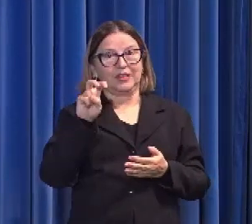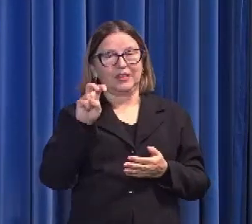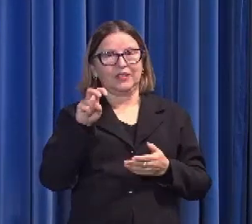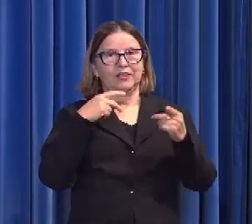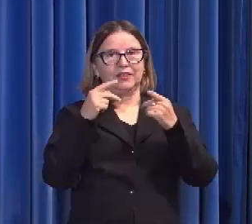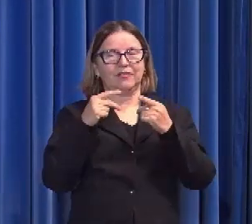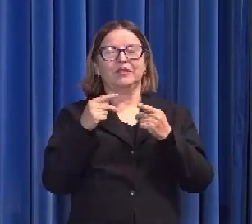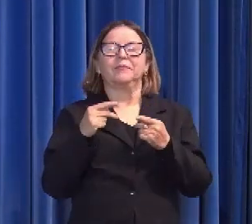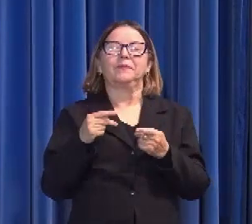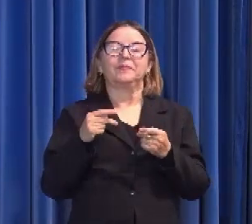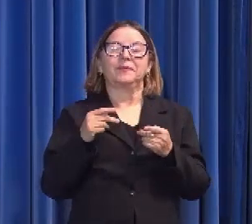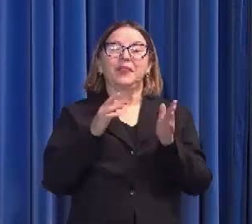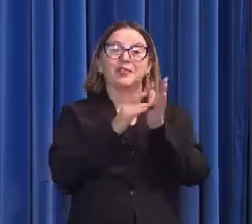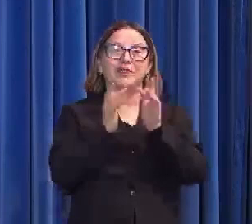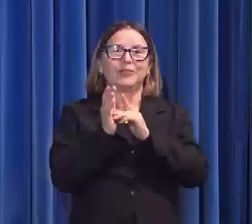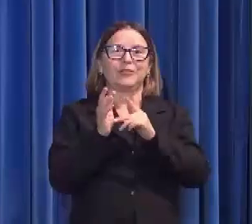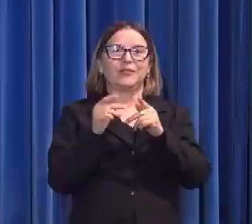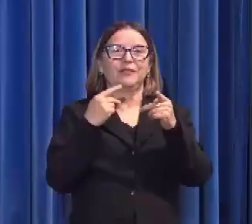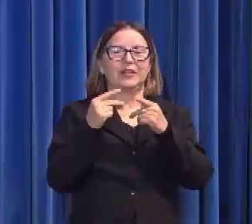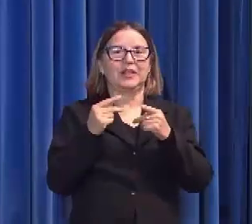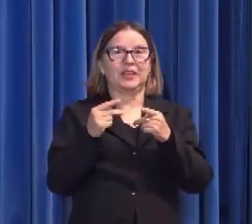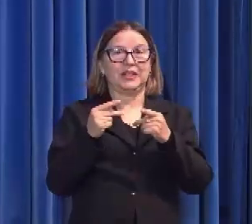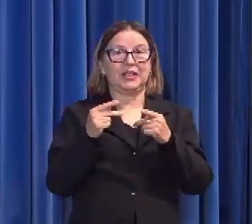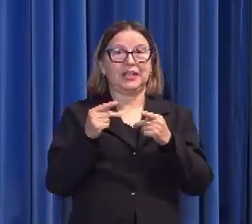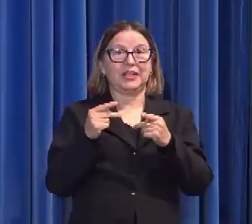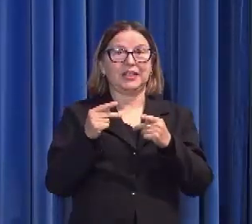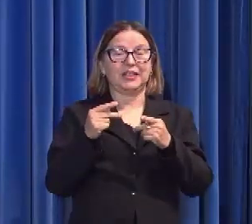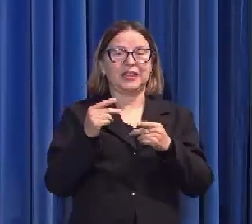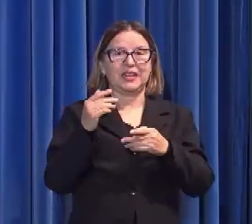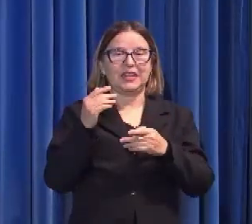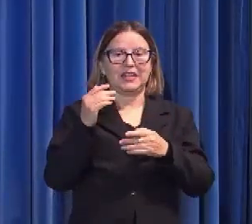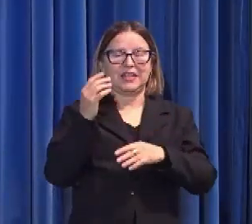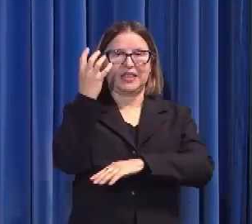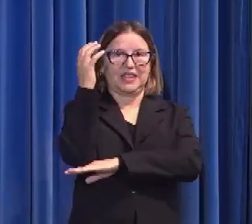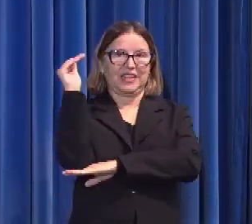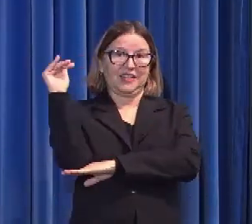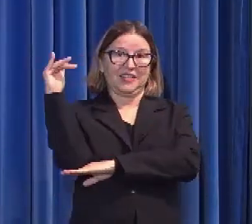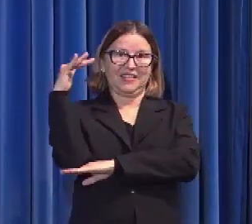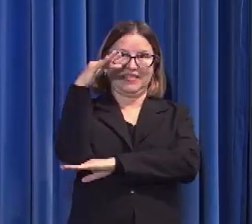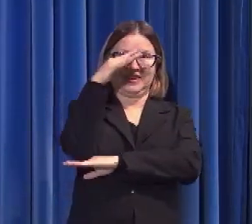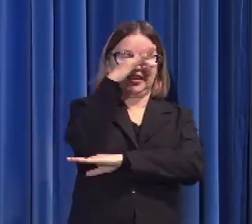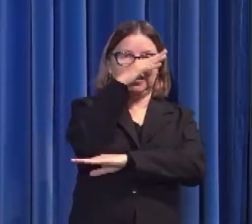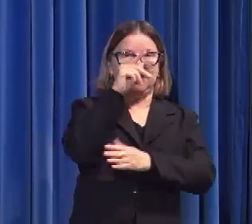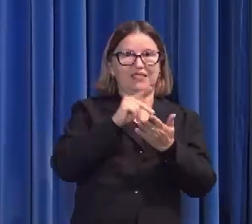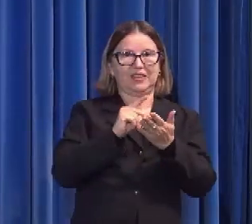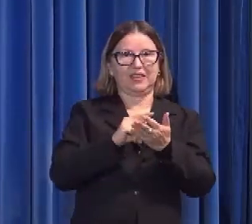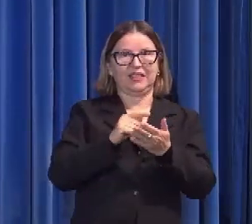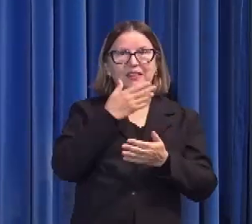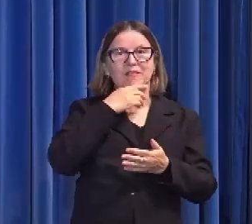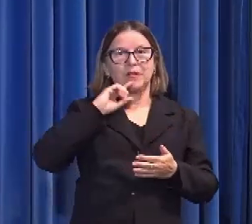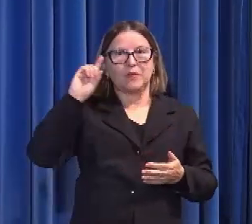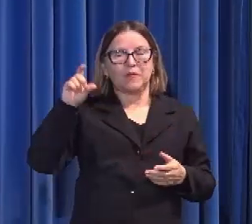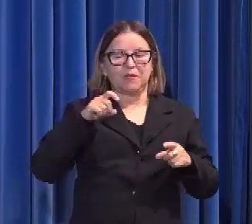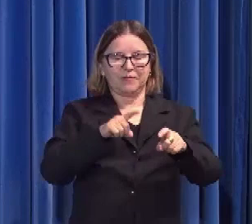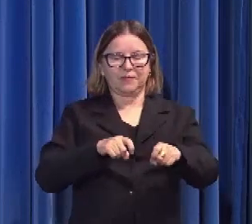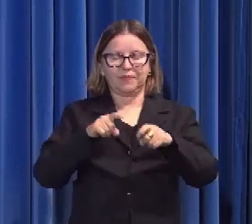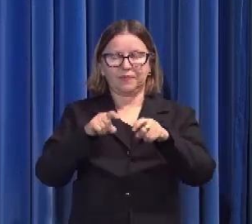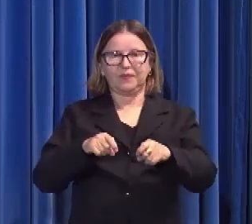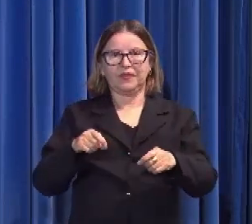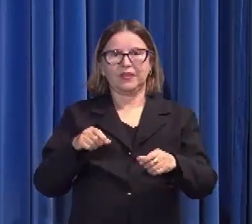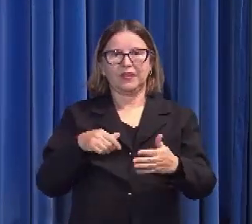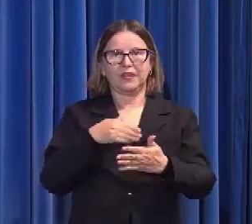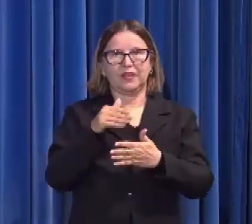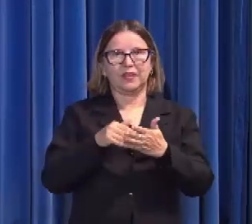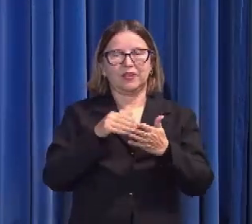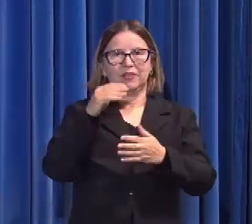videira verdadeira que o pai dele eu agricultor ou e que todo ramo que está nele